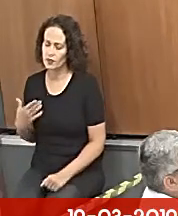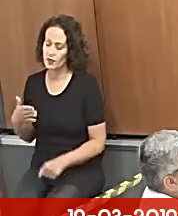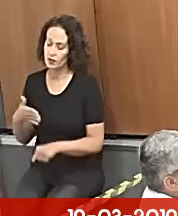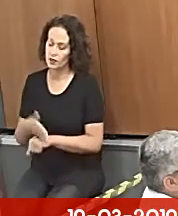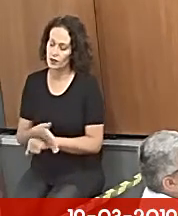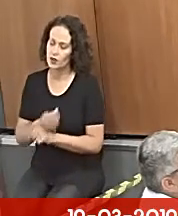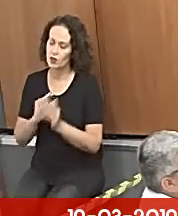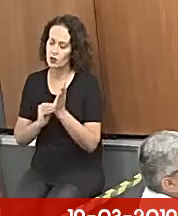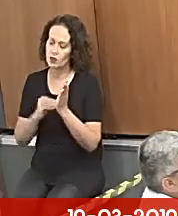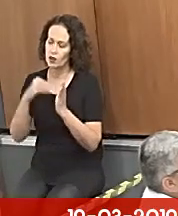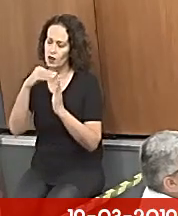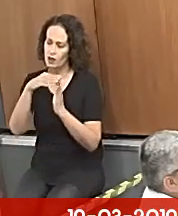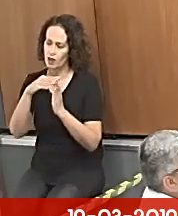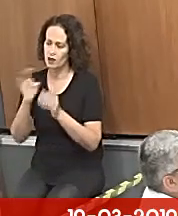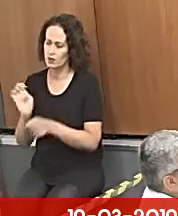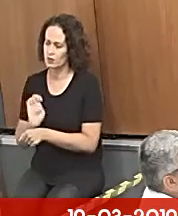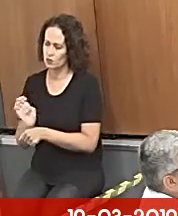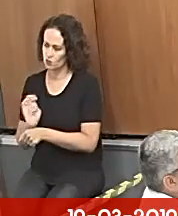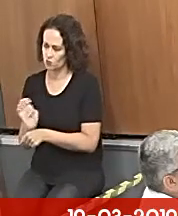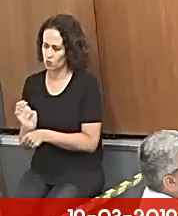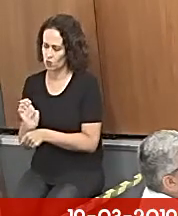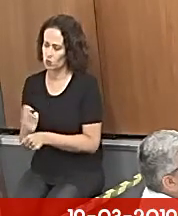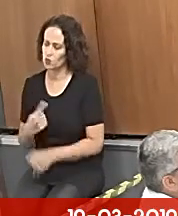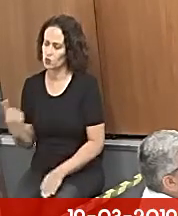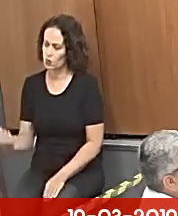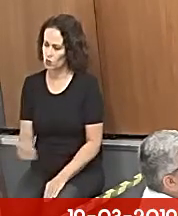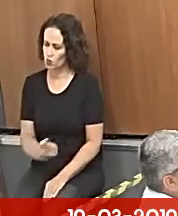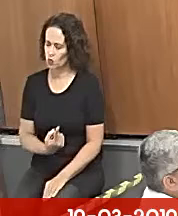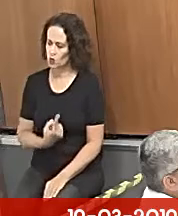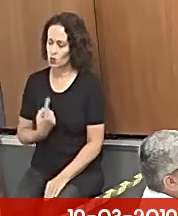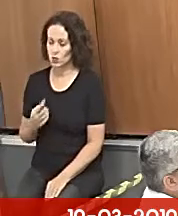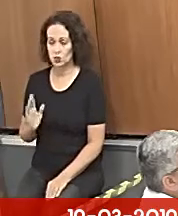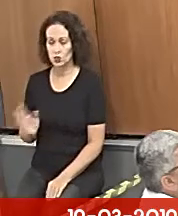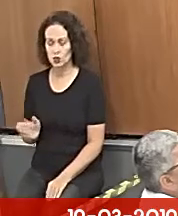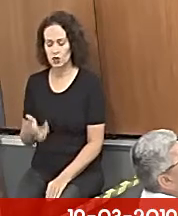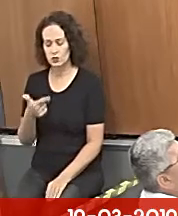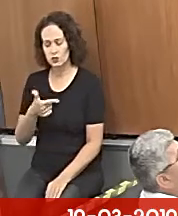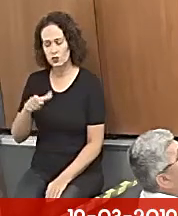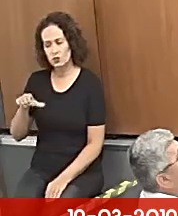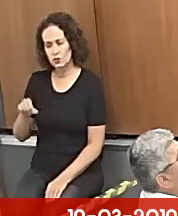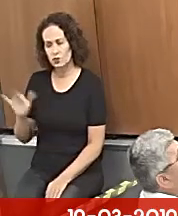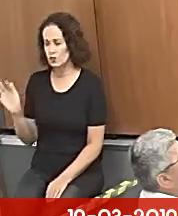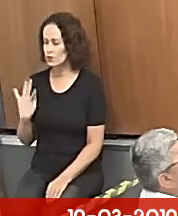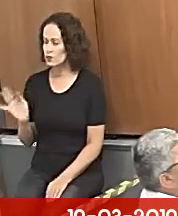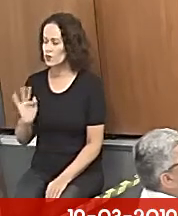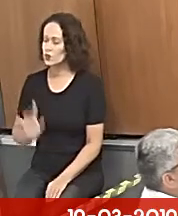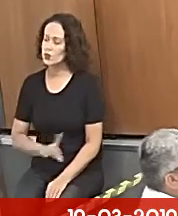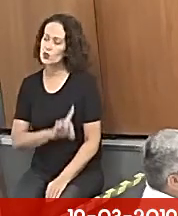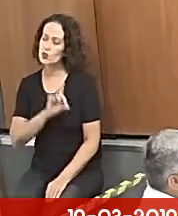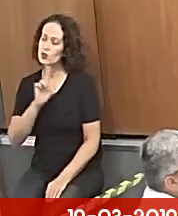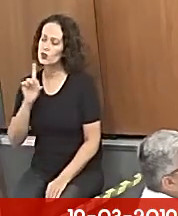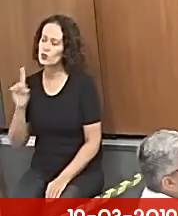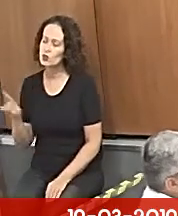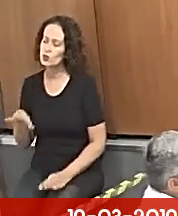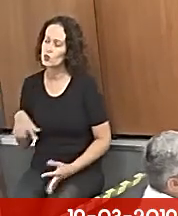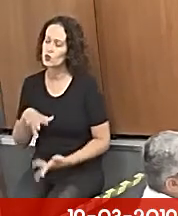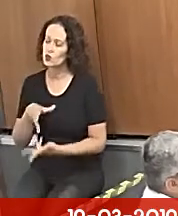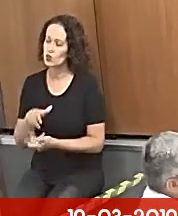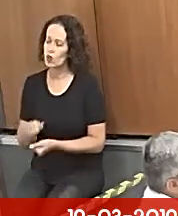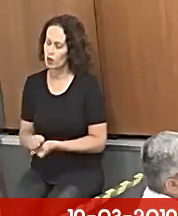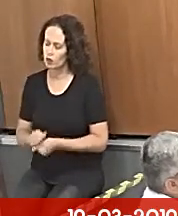estadual então nós vamos ter que ver no dia 29 dois o dia mundial das doenças raras